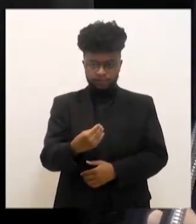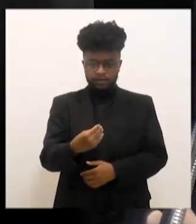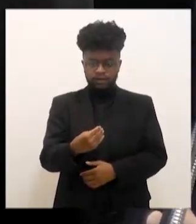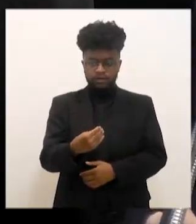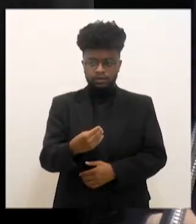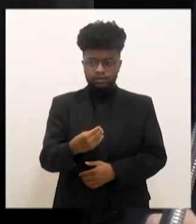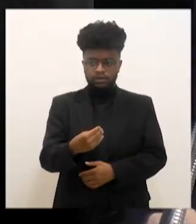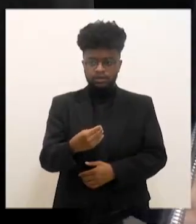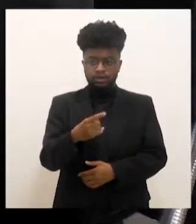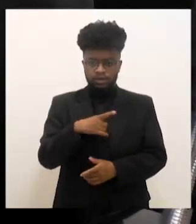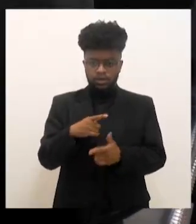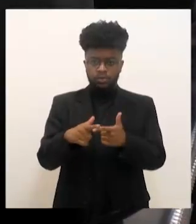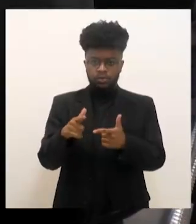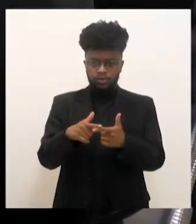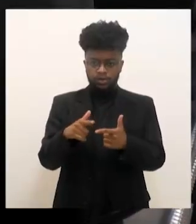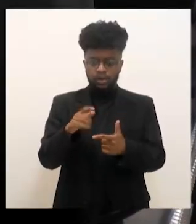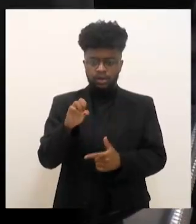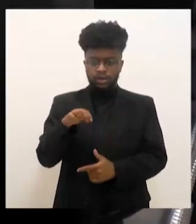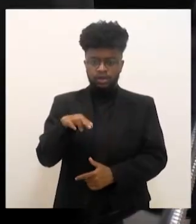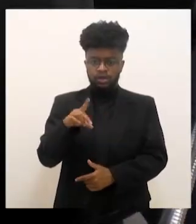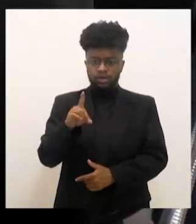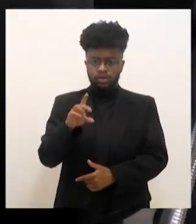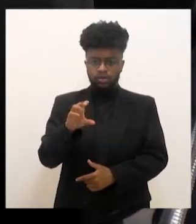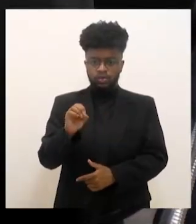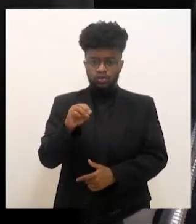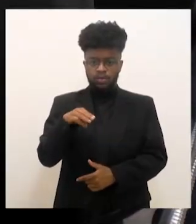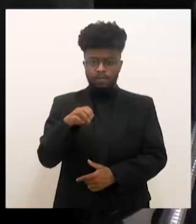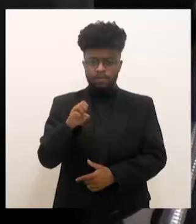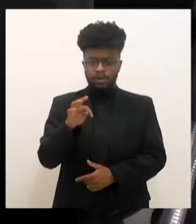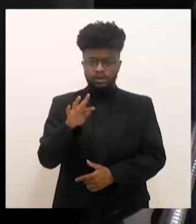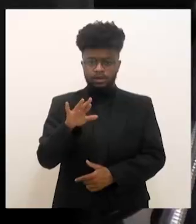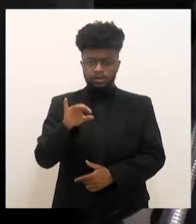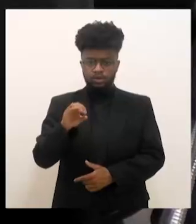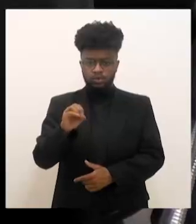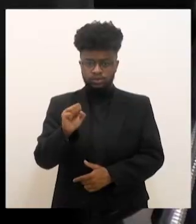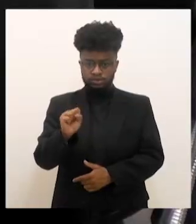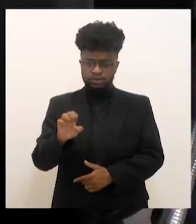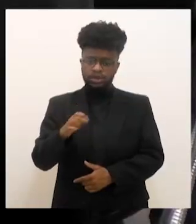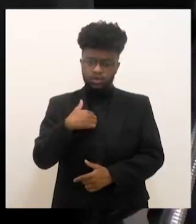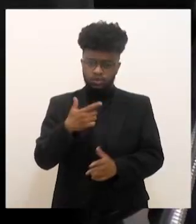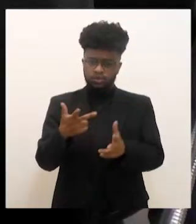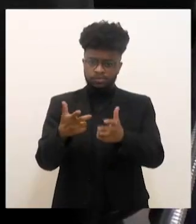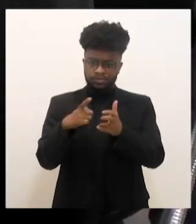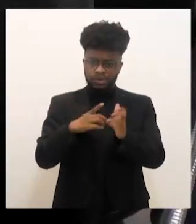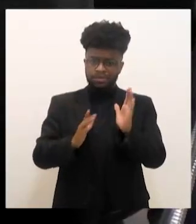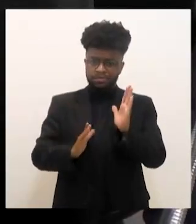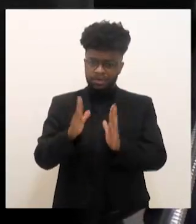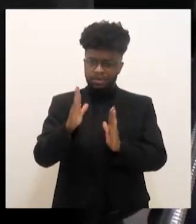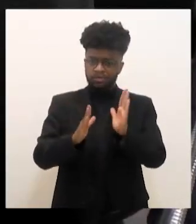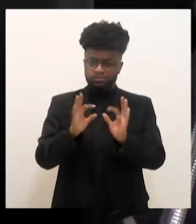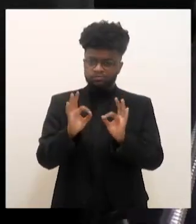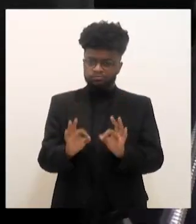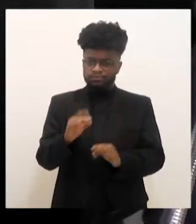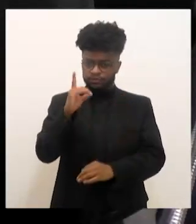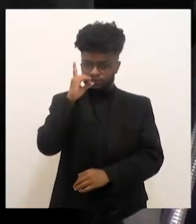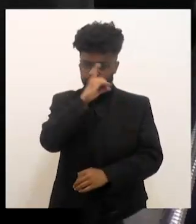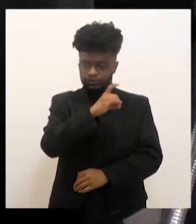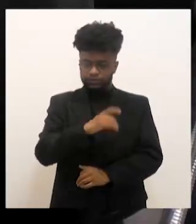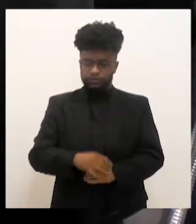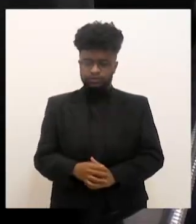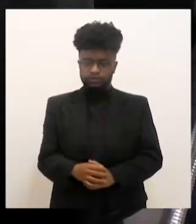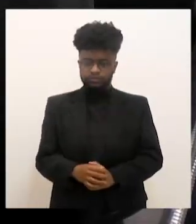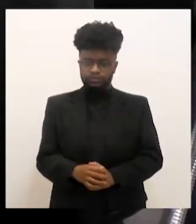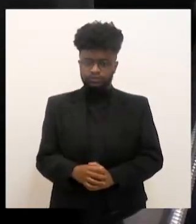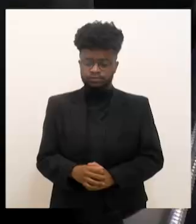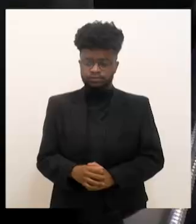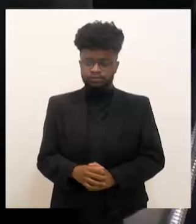ela enfrenta esse problema da endometriose e eu vejo que tem períodos que são terríveis.